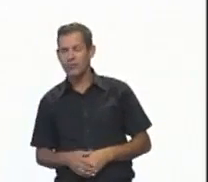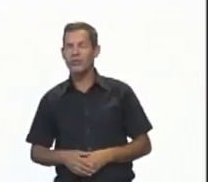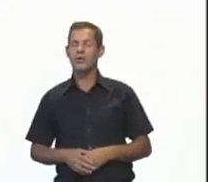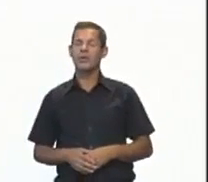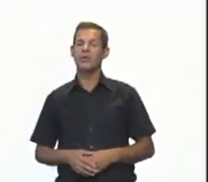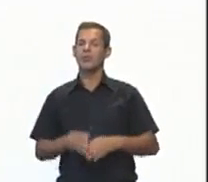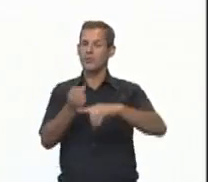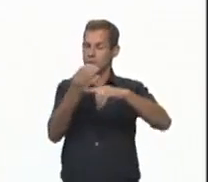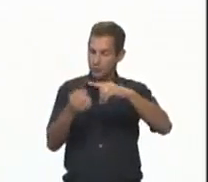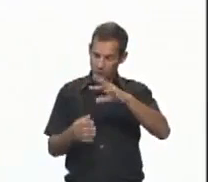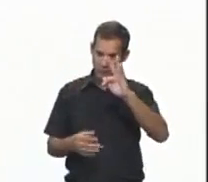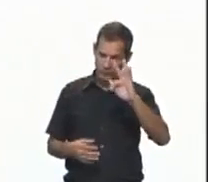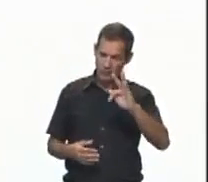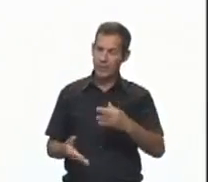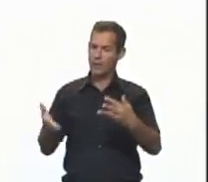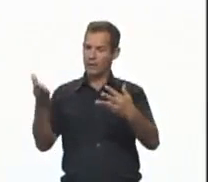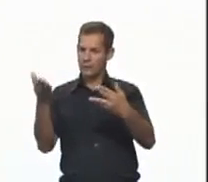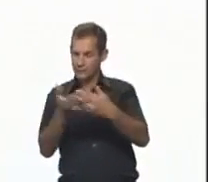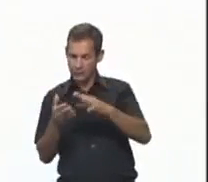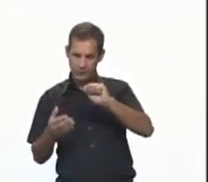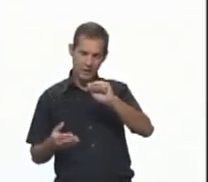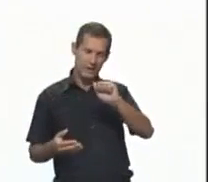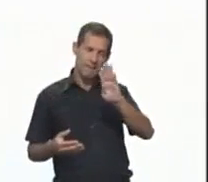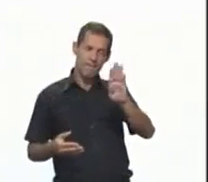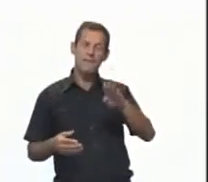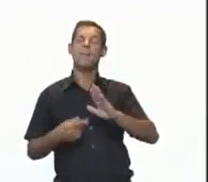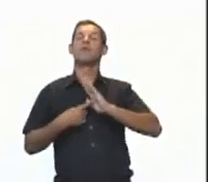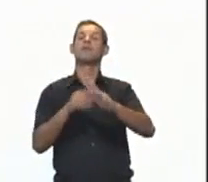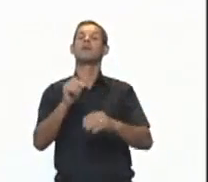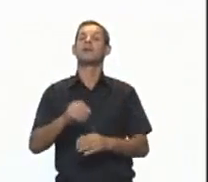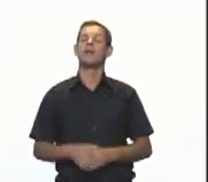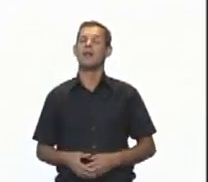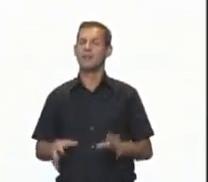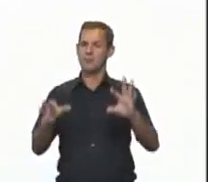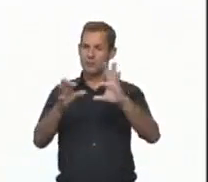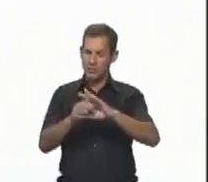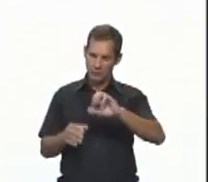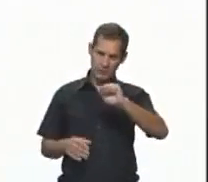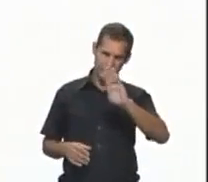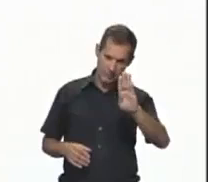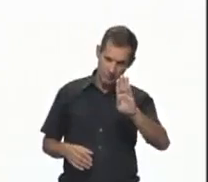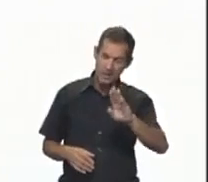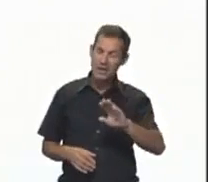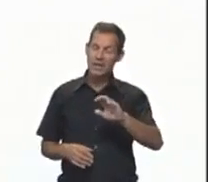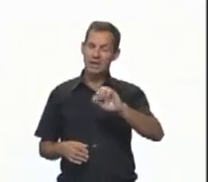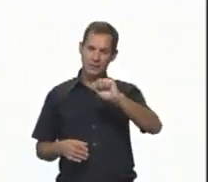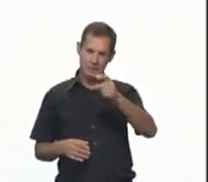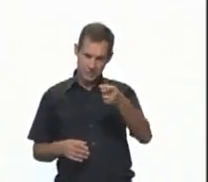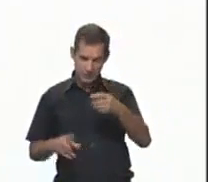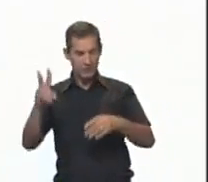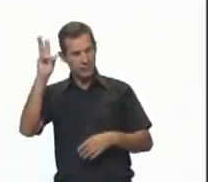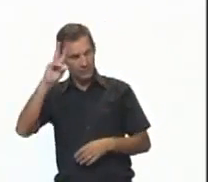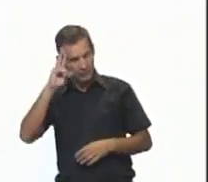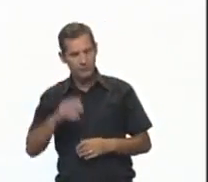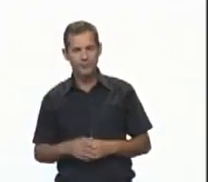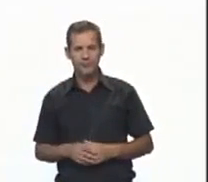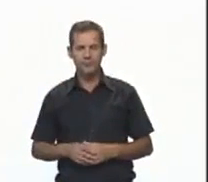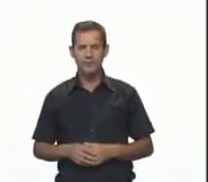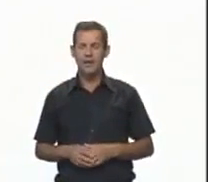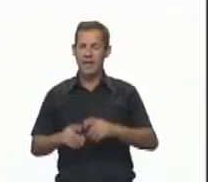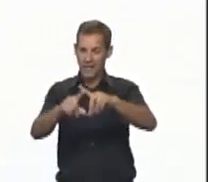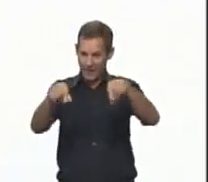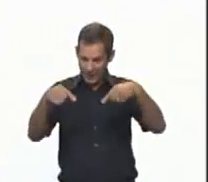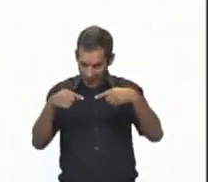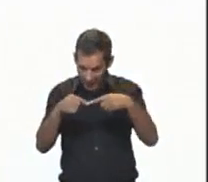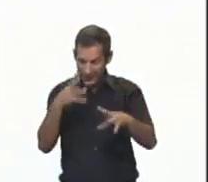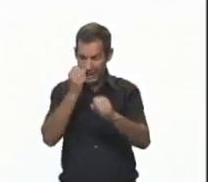intervalo de A a B, ele é dado por quem? Pela integral de A a B de A de x. Lembre-se que esse é a